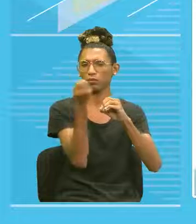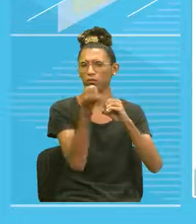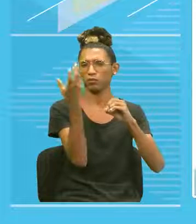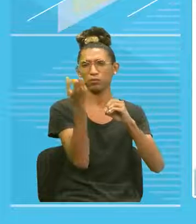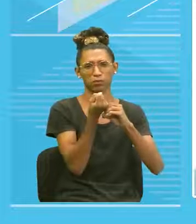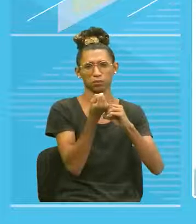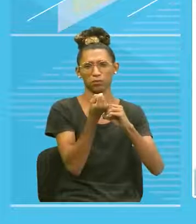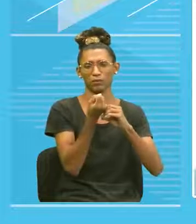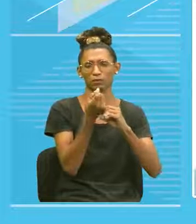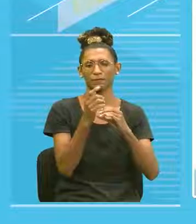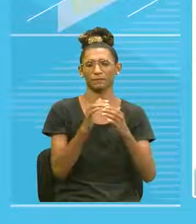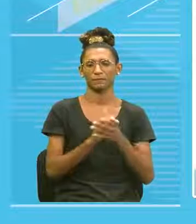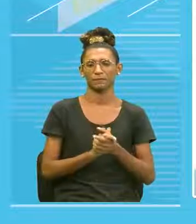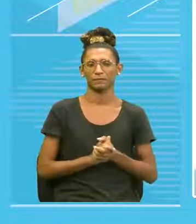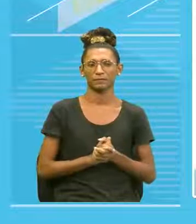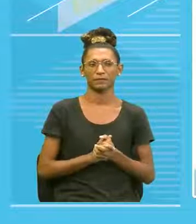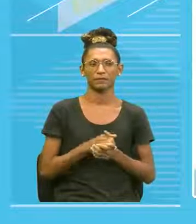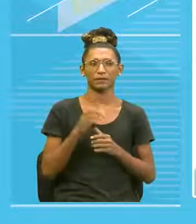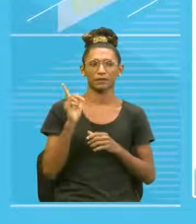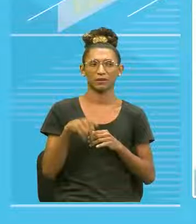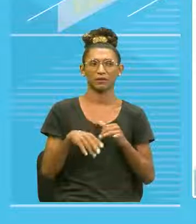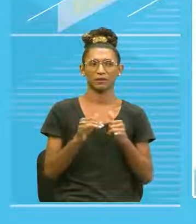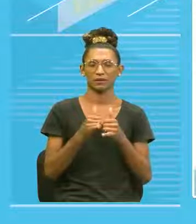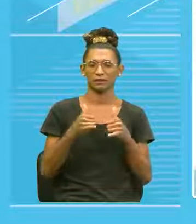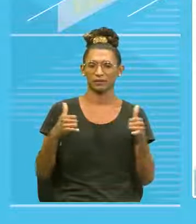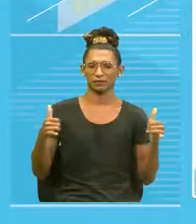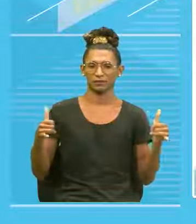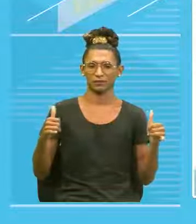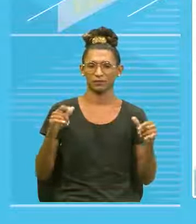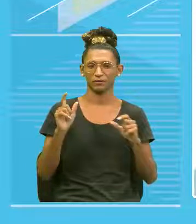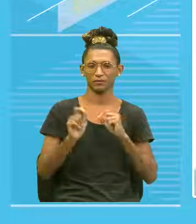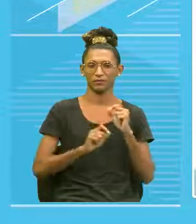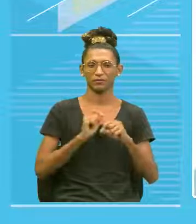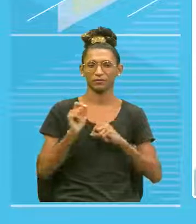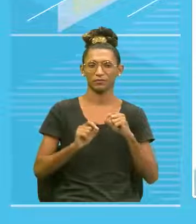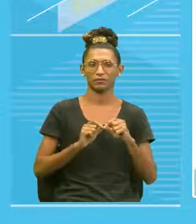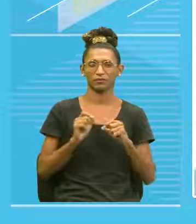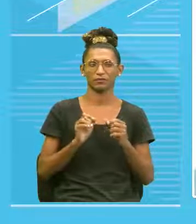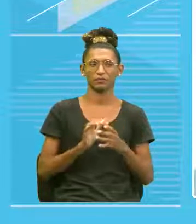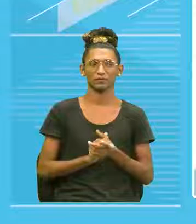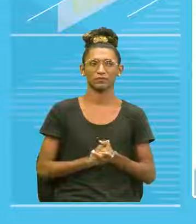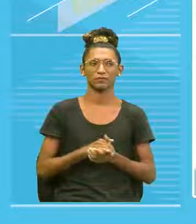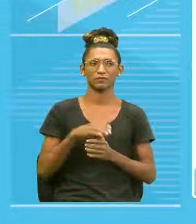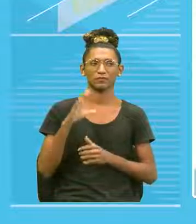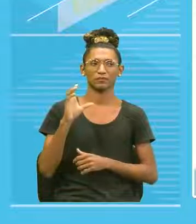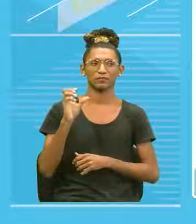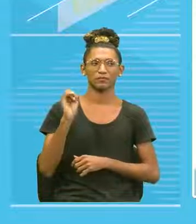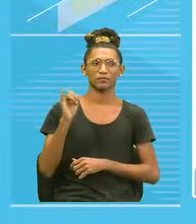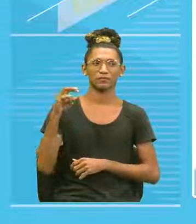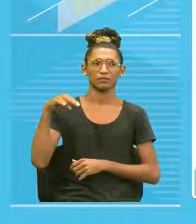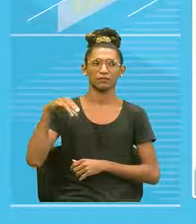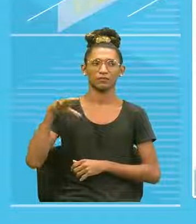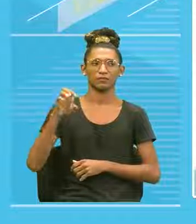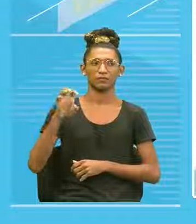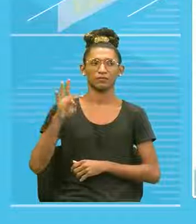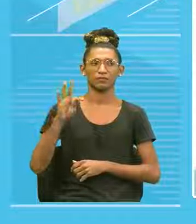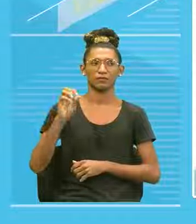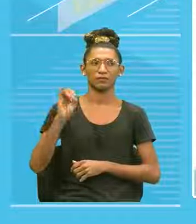nós chamamos de registro de energia a cinética